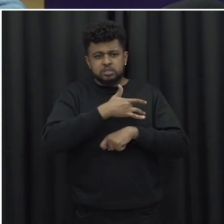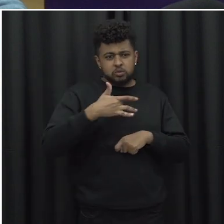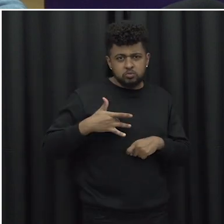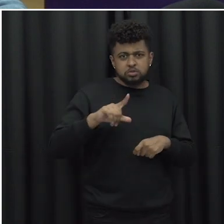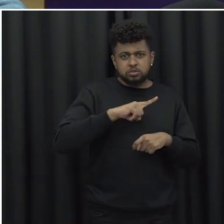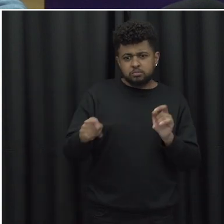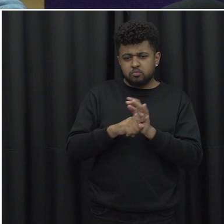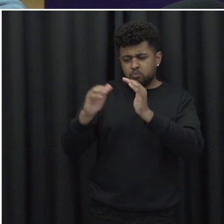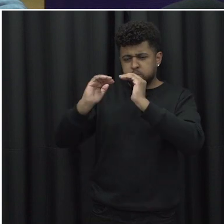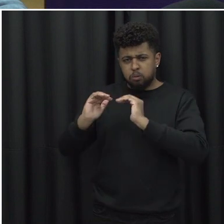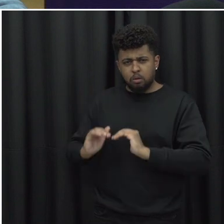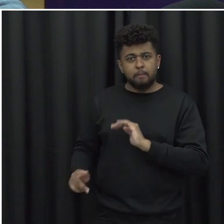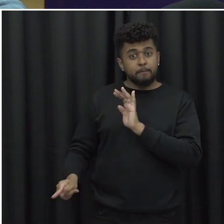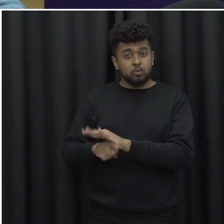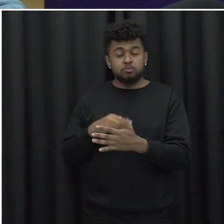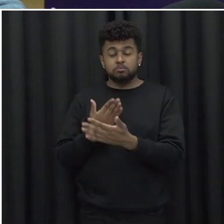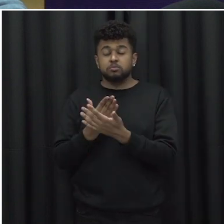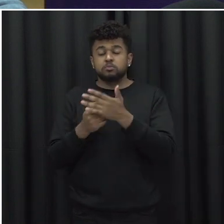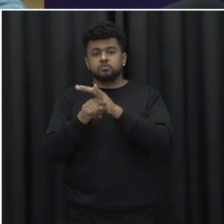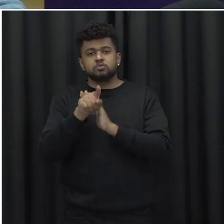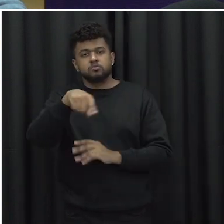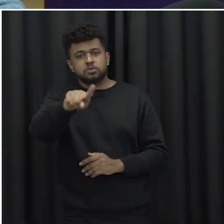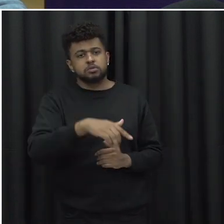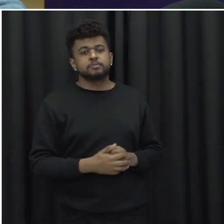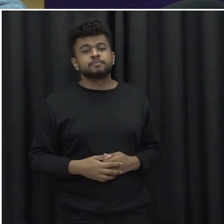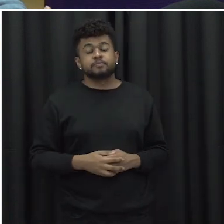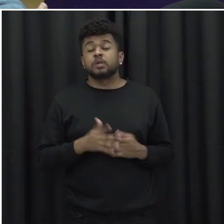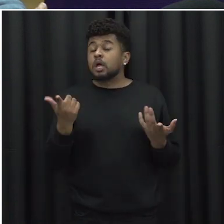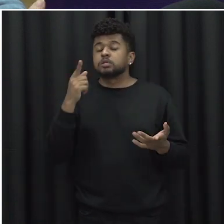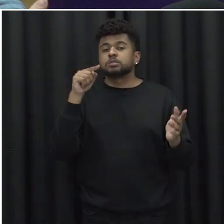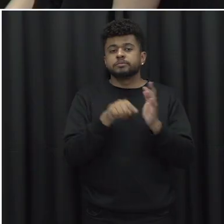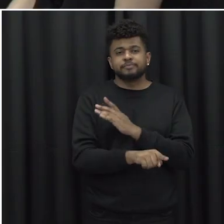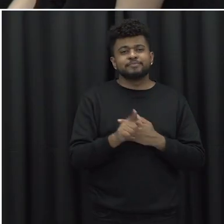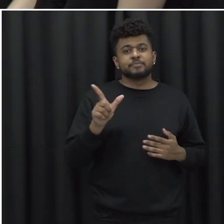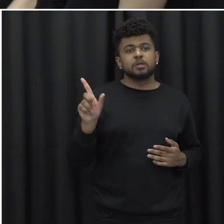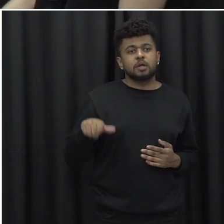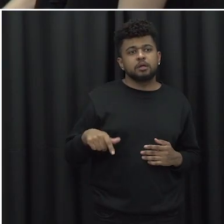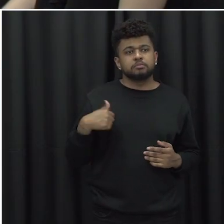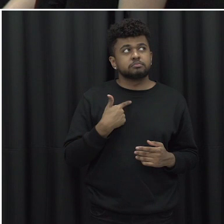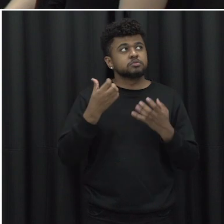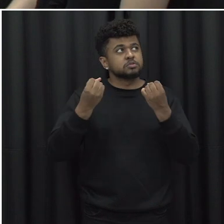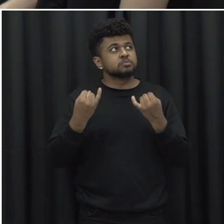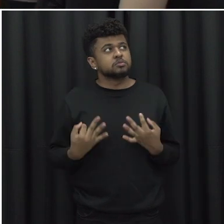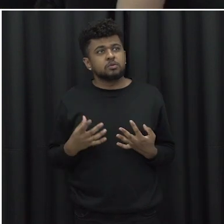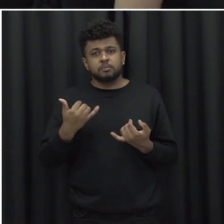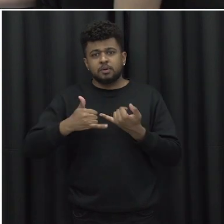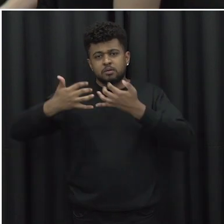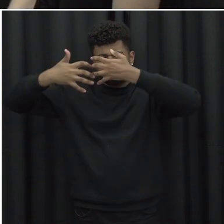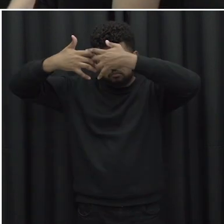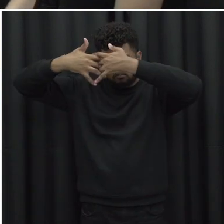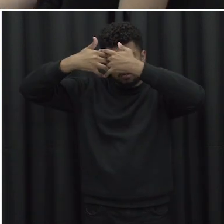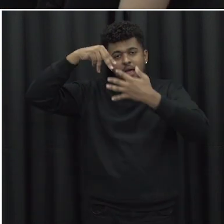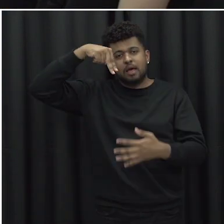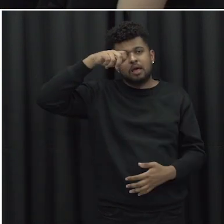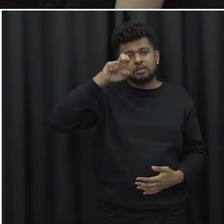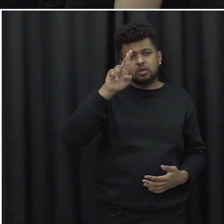canabinoides com a saúde estão caindo com essas pesquisas de vocês? Bom, essa questão até que você comentou,